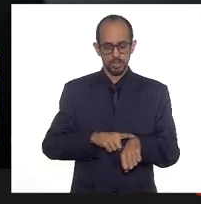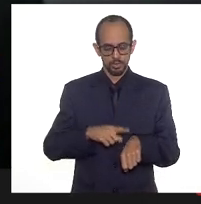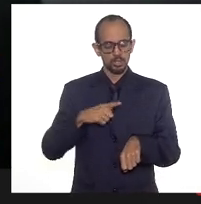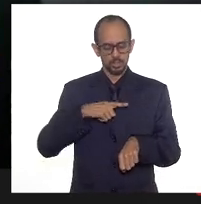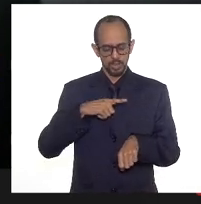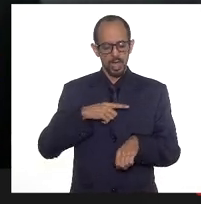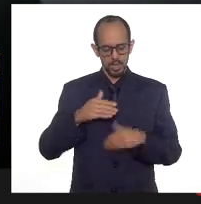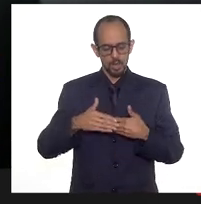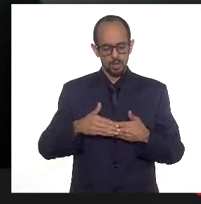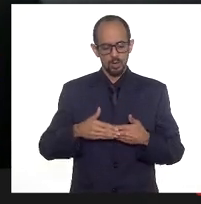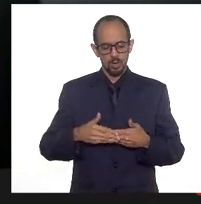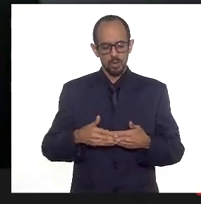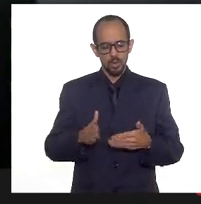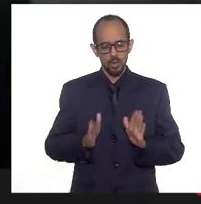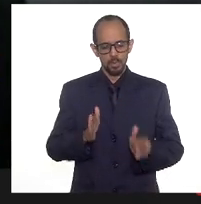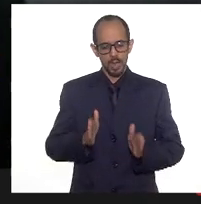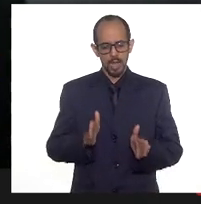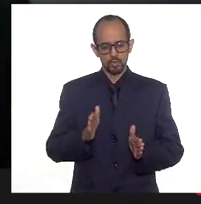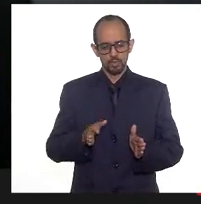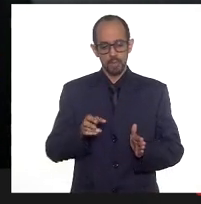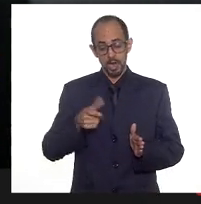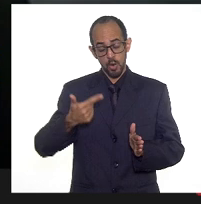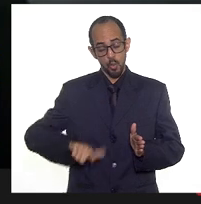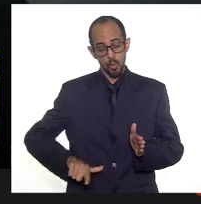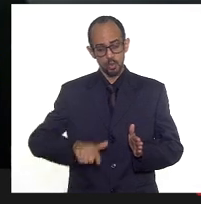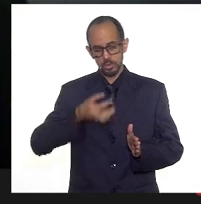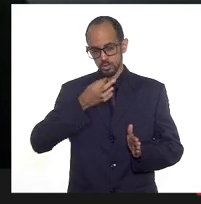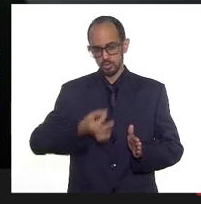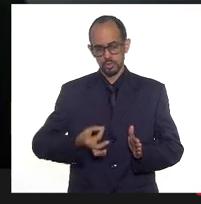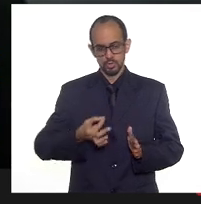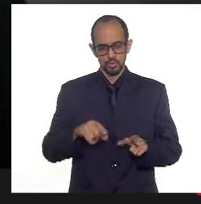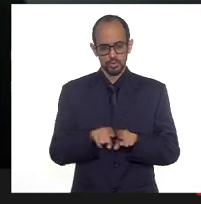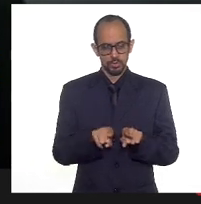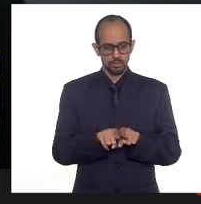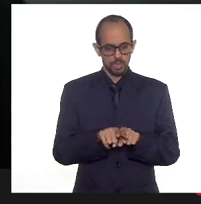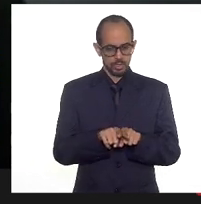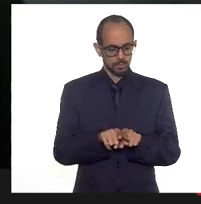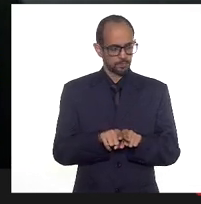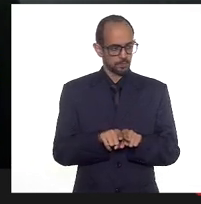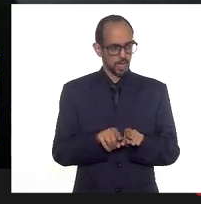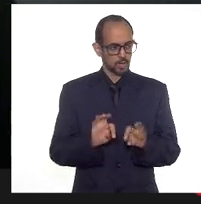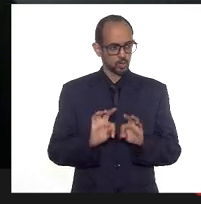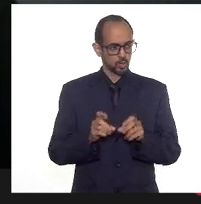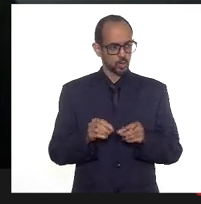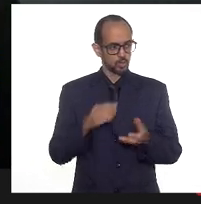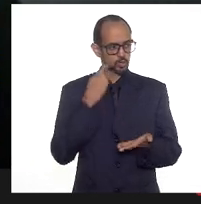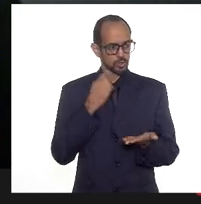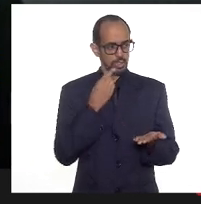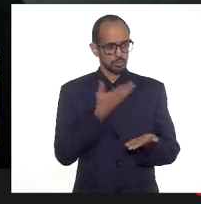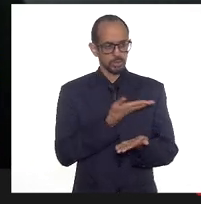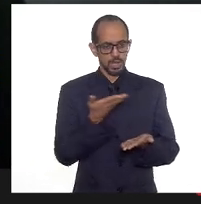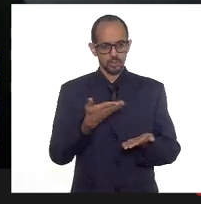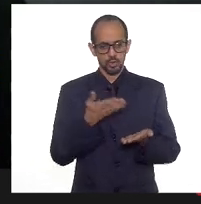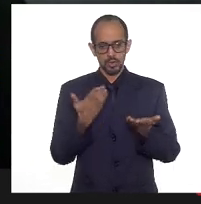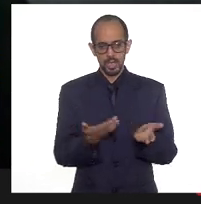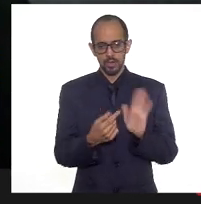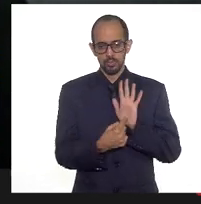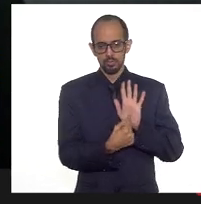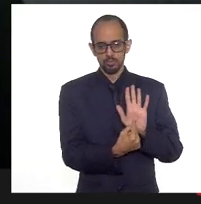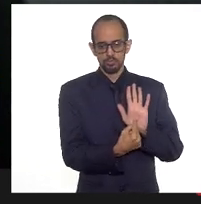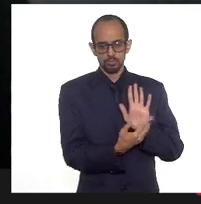para apresentação de outras indicações. Então, quero submeter aos deputados presentes a aprovação do plano de